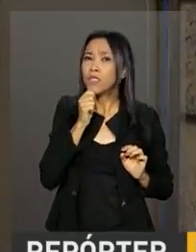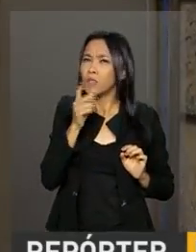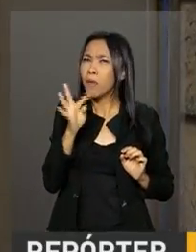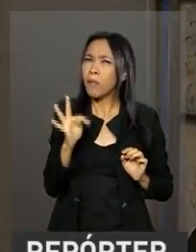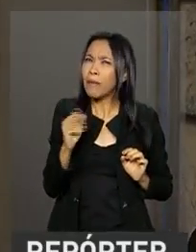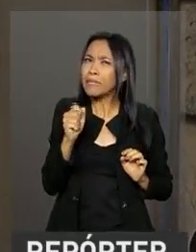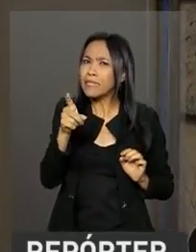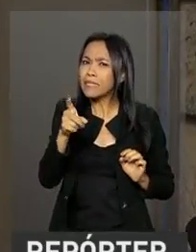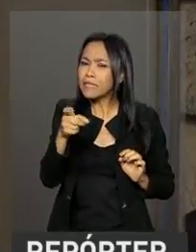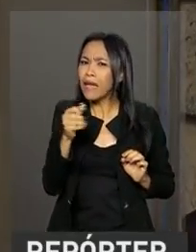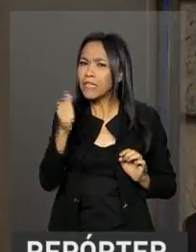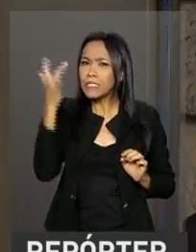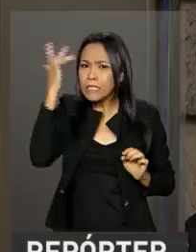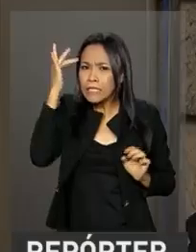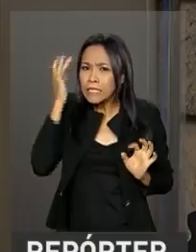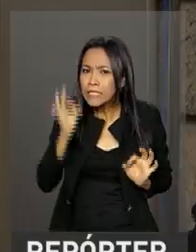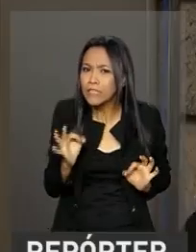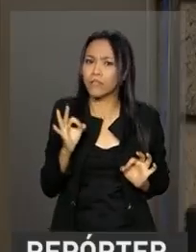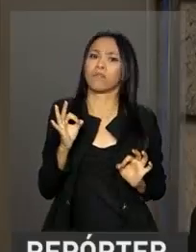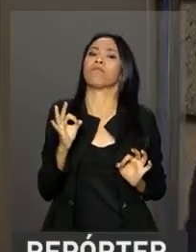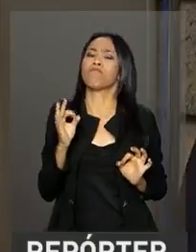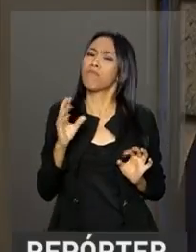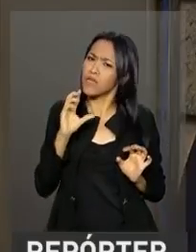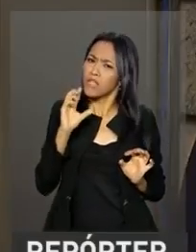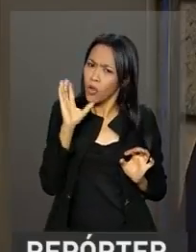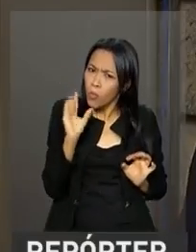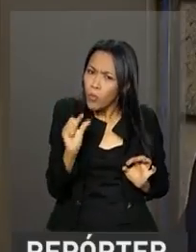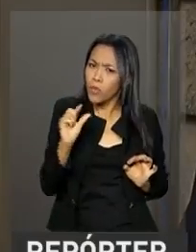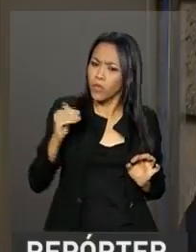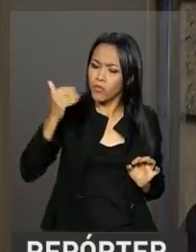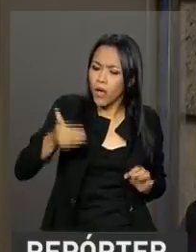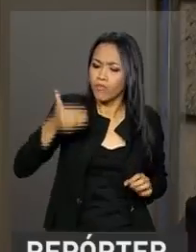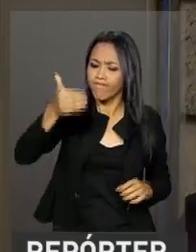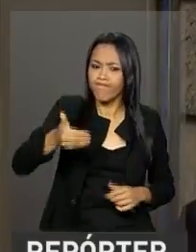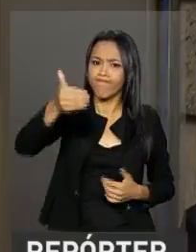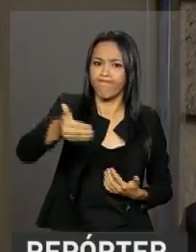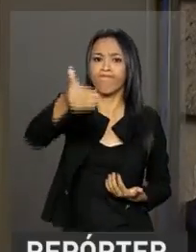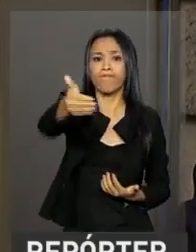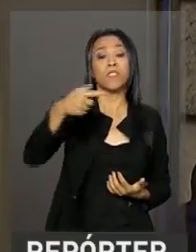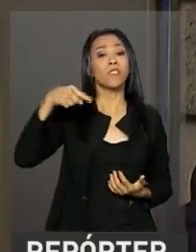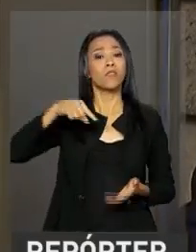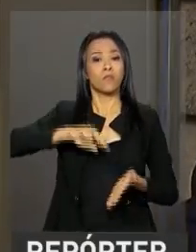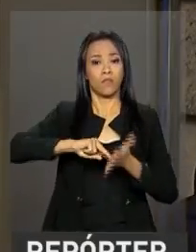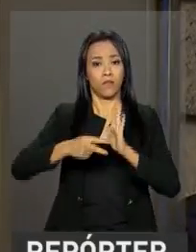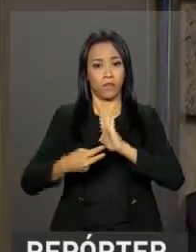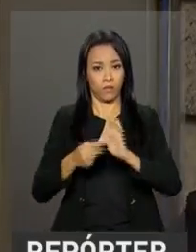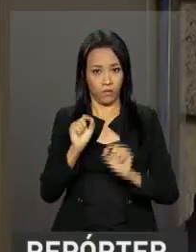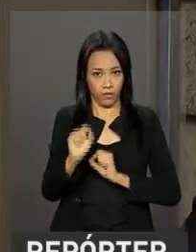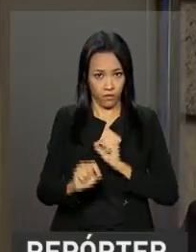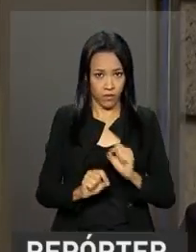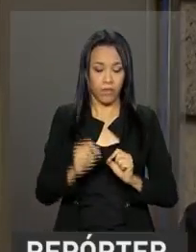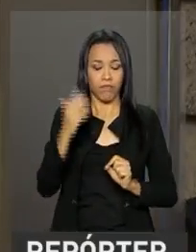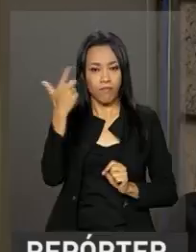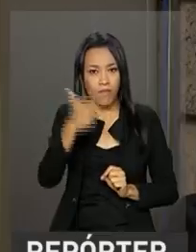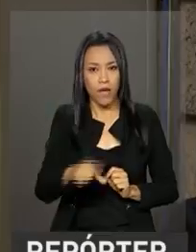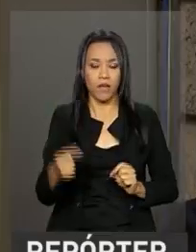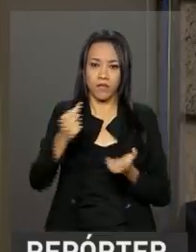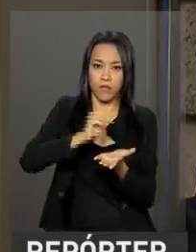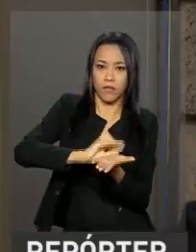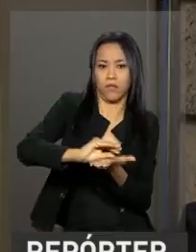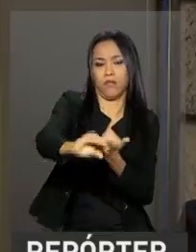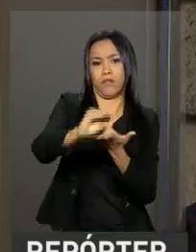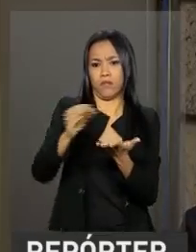mas já é uma subida da trajetória. Isso significa mais investimentos, e